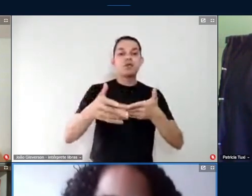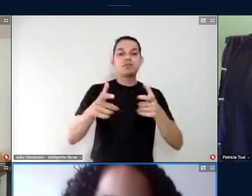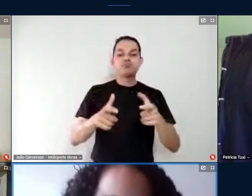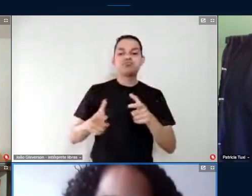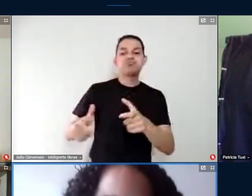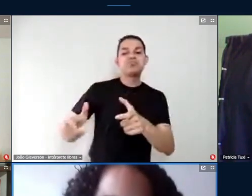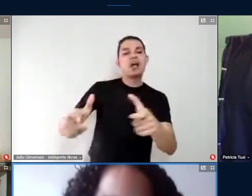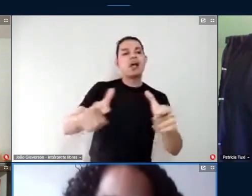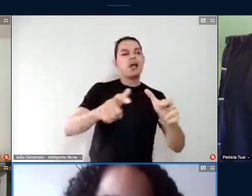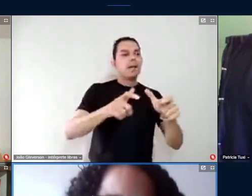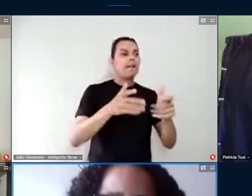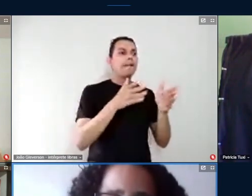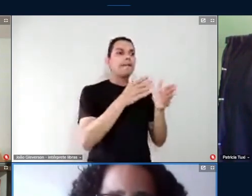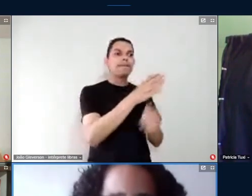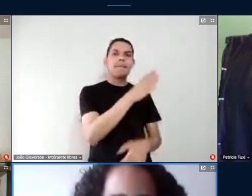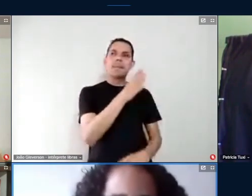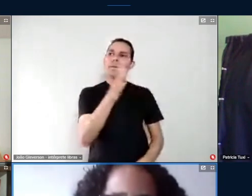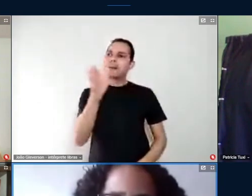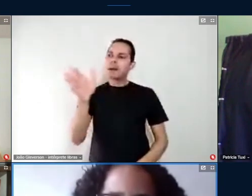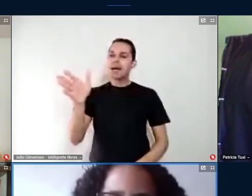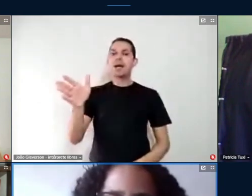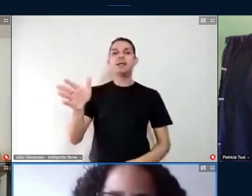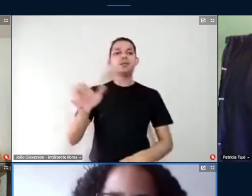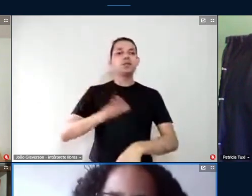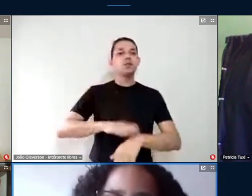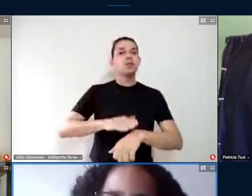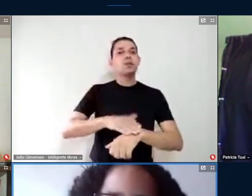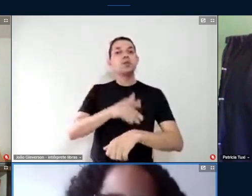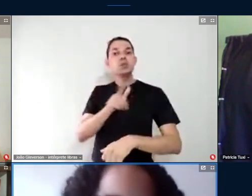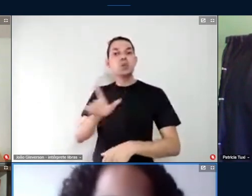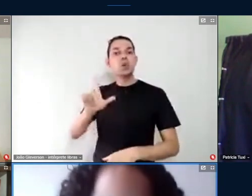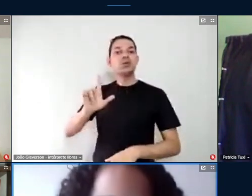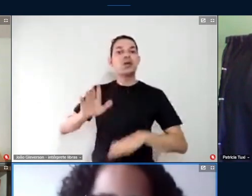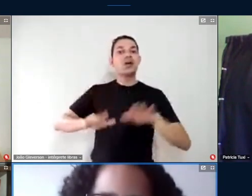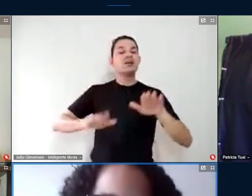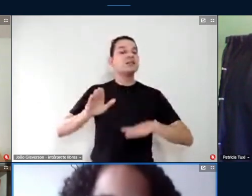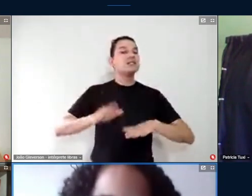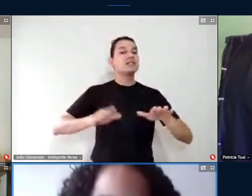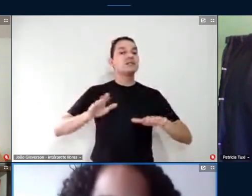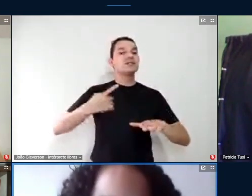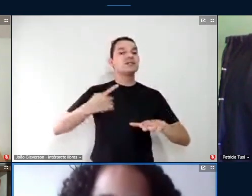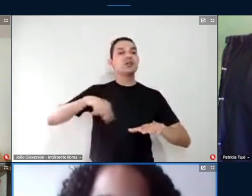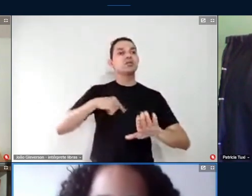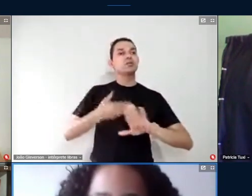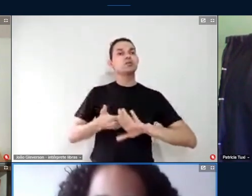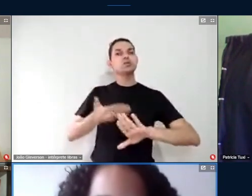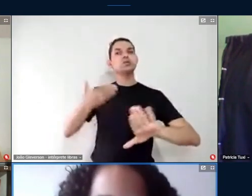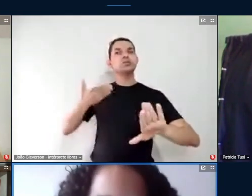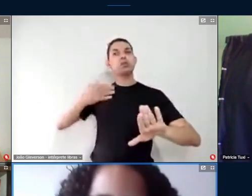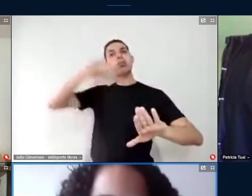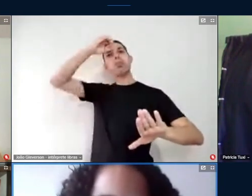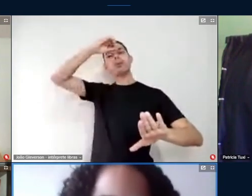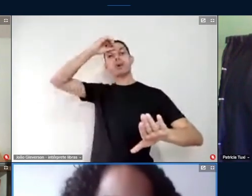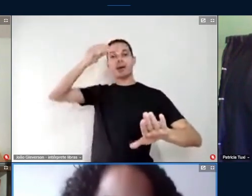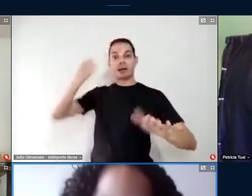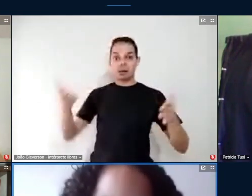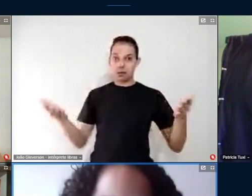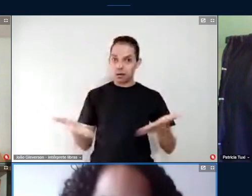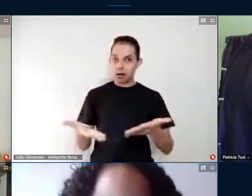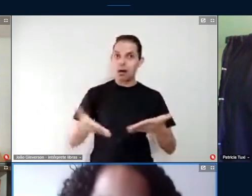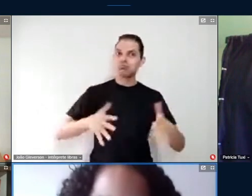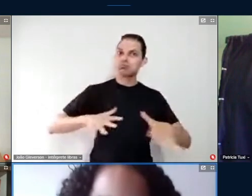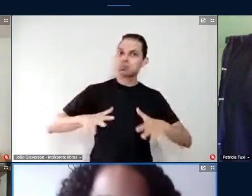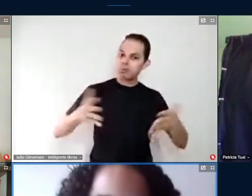talvez em outro momento estivéssemos totalmente distantes, né, então acho que esse é um movimento mesmo.